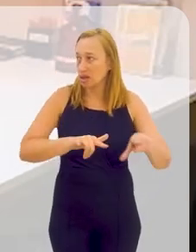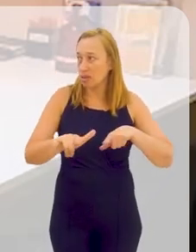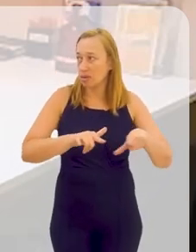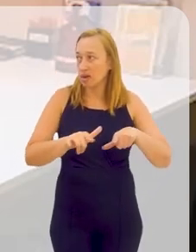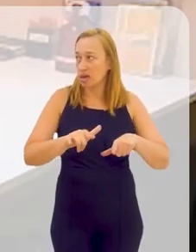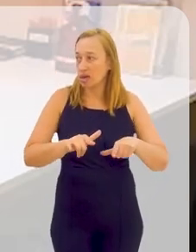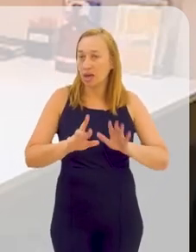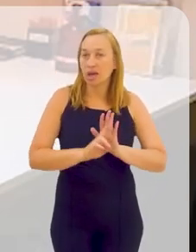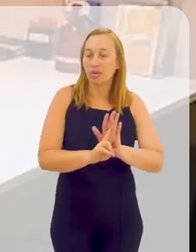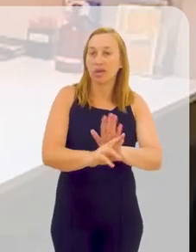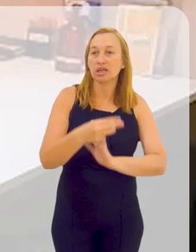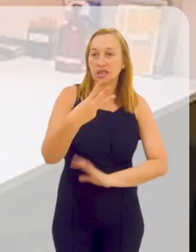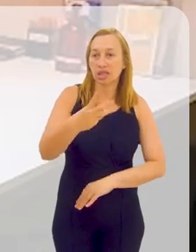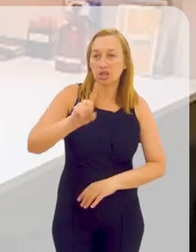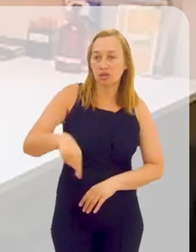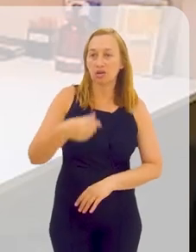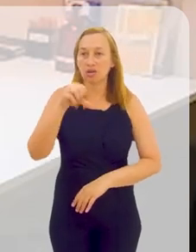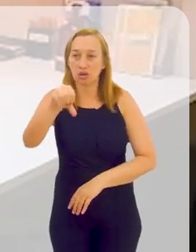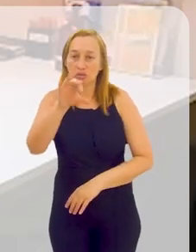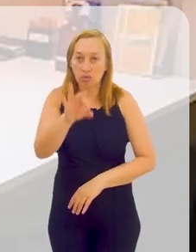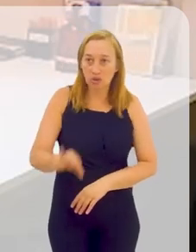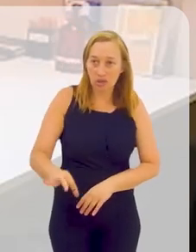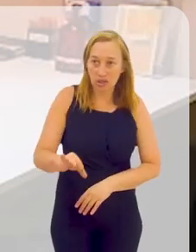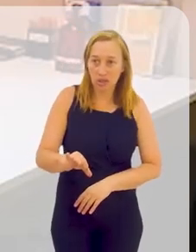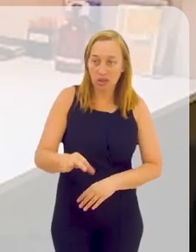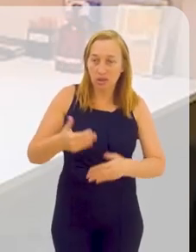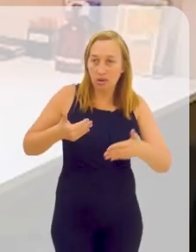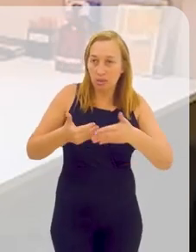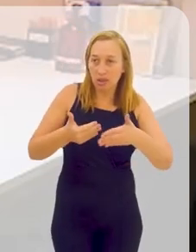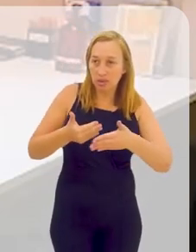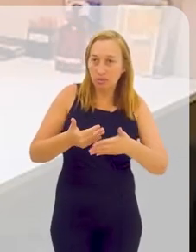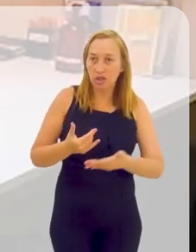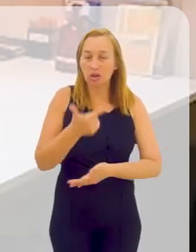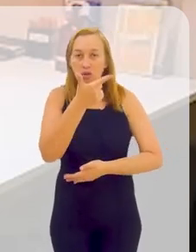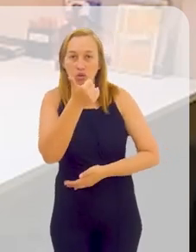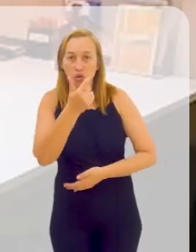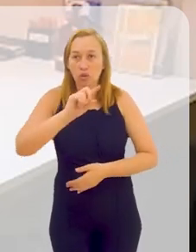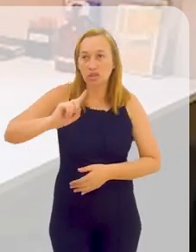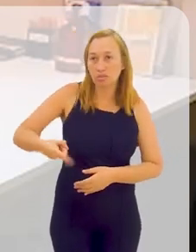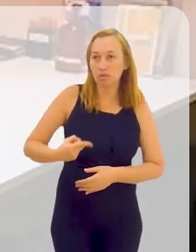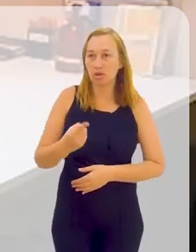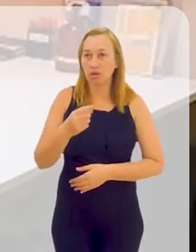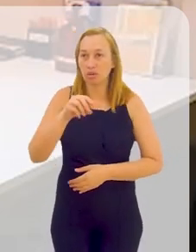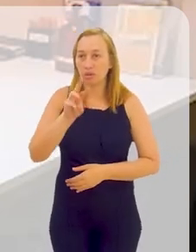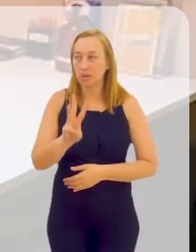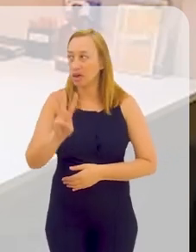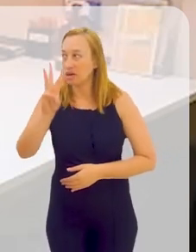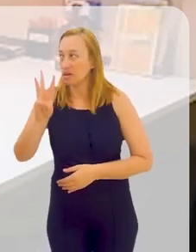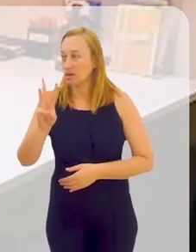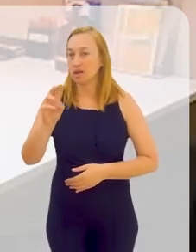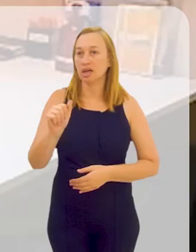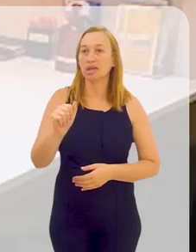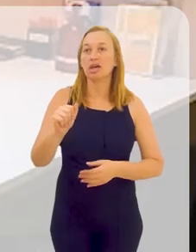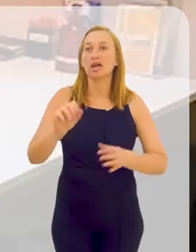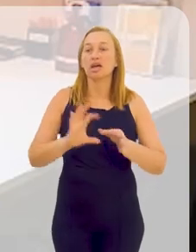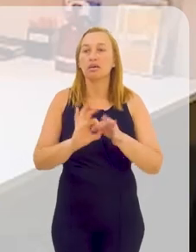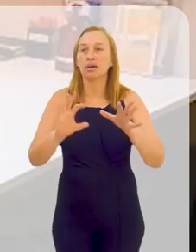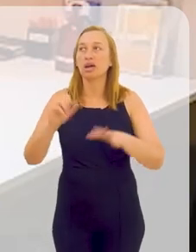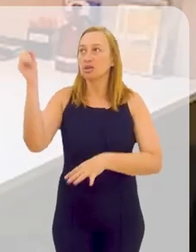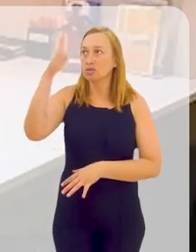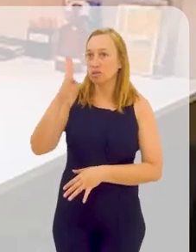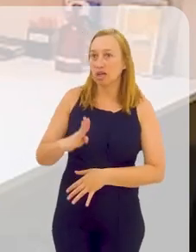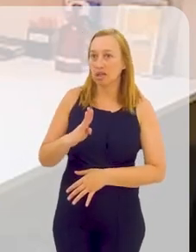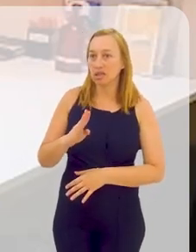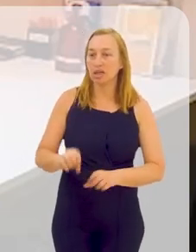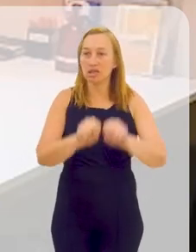isso representa 3,9% dos aproximadamente 12 mil megawatts que estão em operação